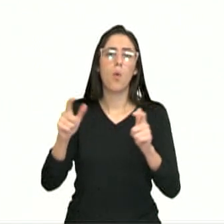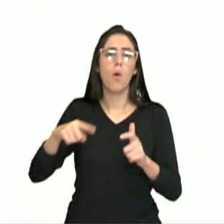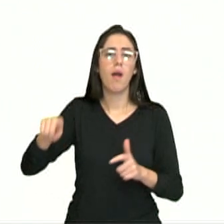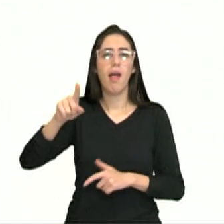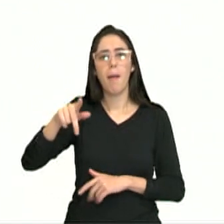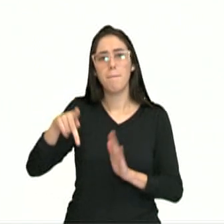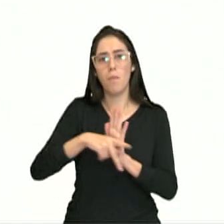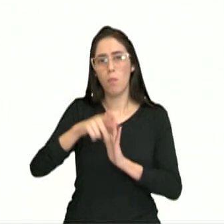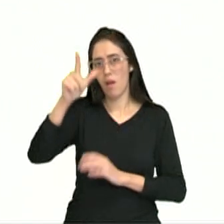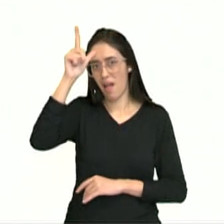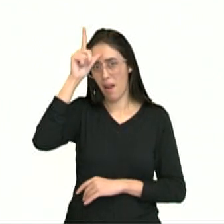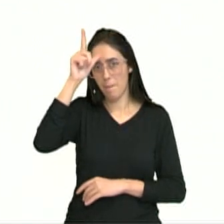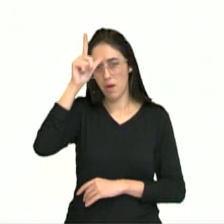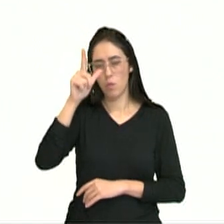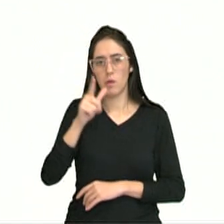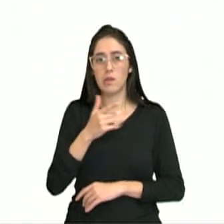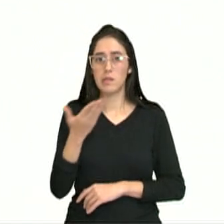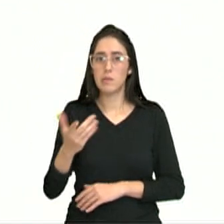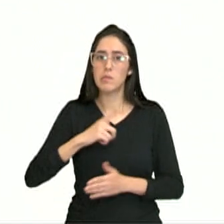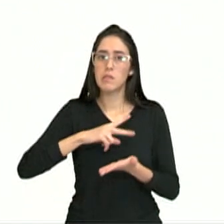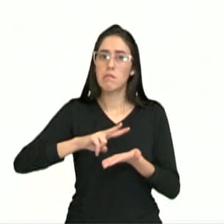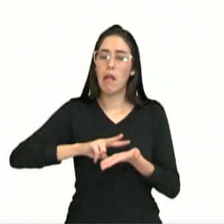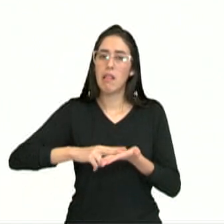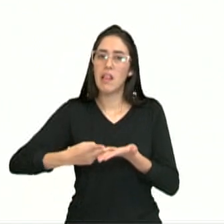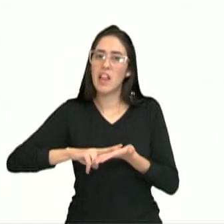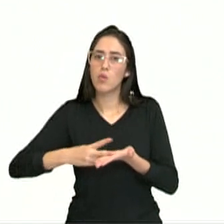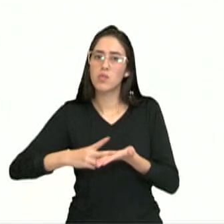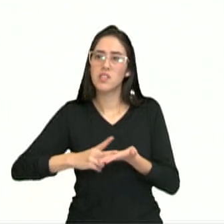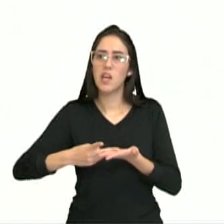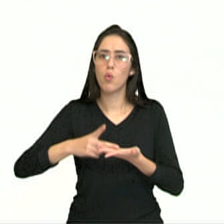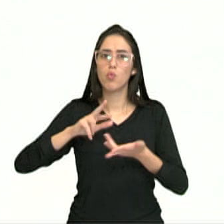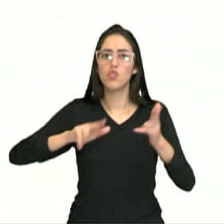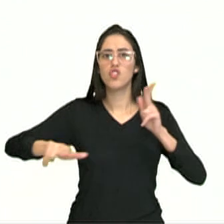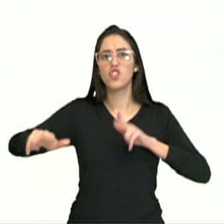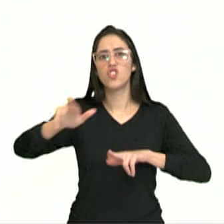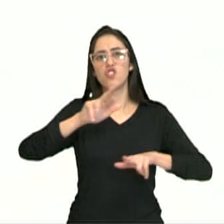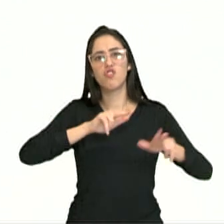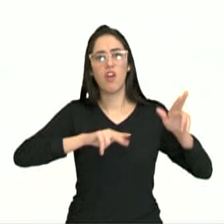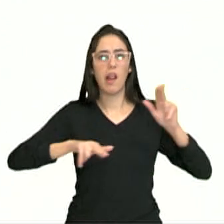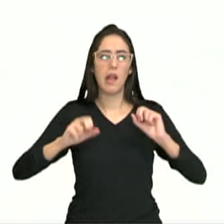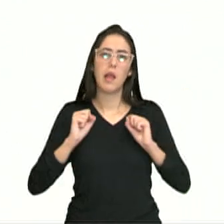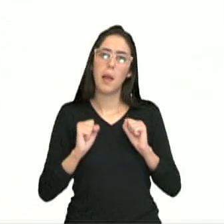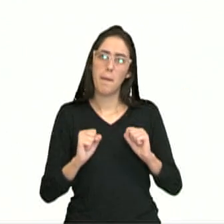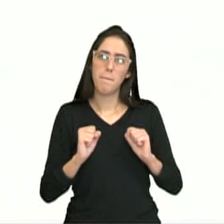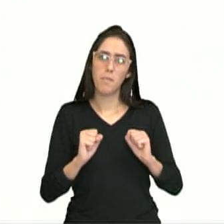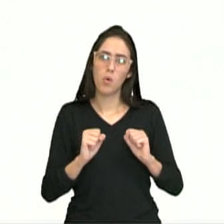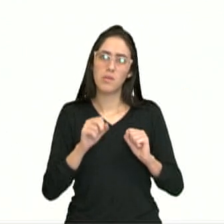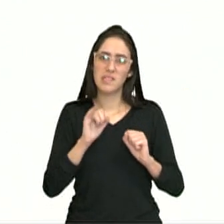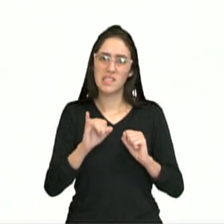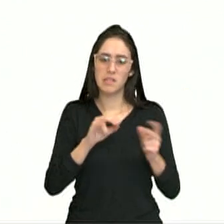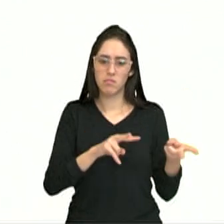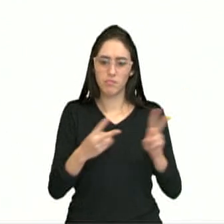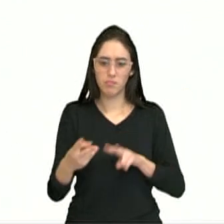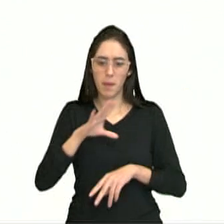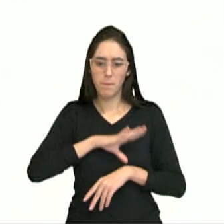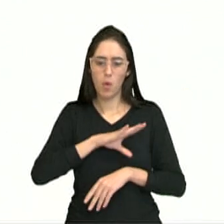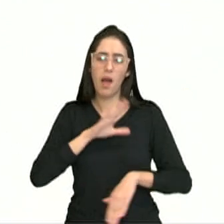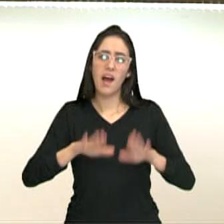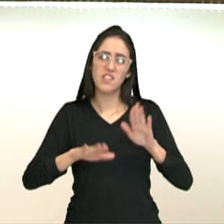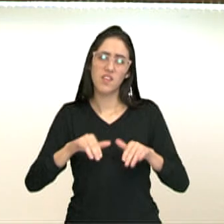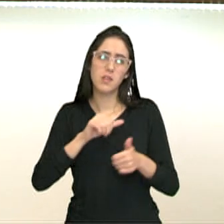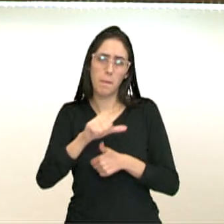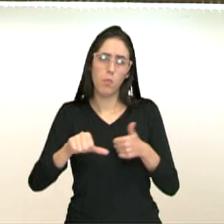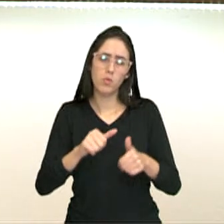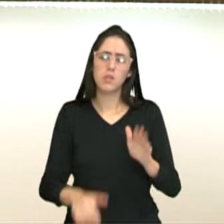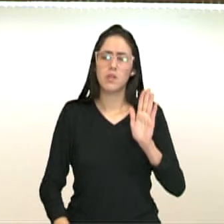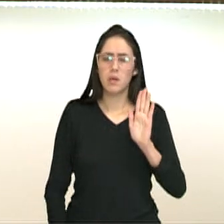tem que prestar atenção, tem traduções que às vezes diferem um pouquinho quando vem para o português, tá? Mas, em